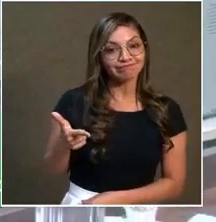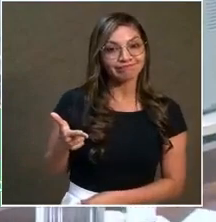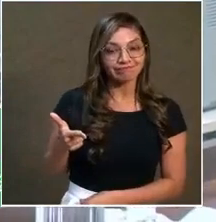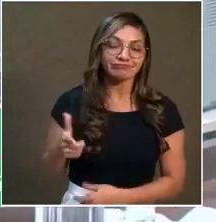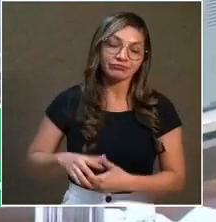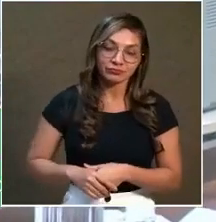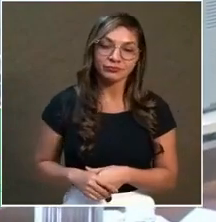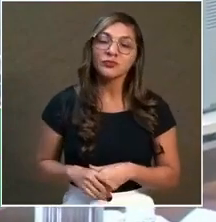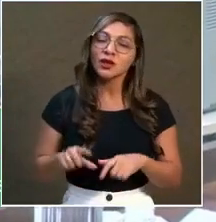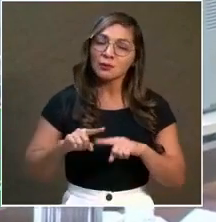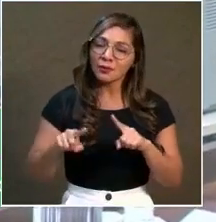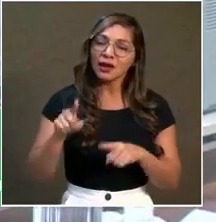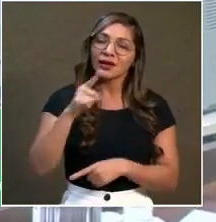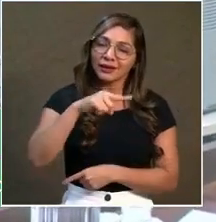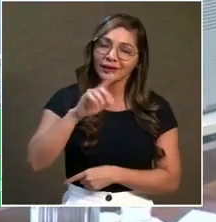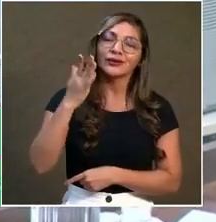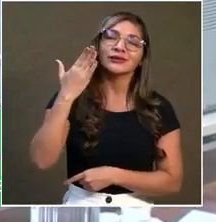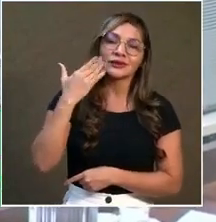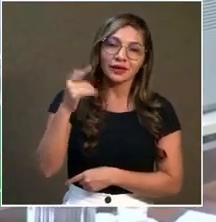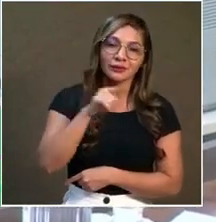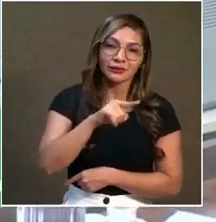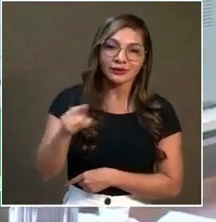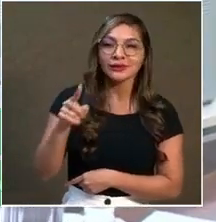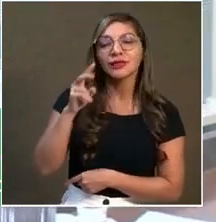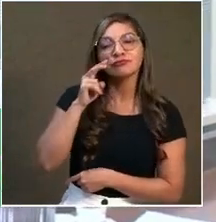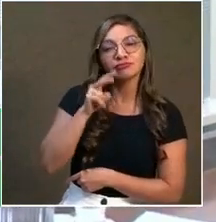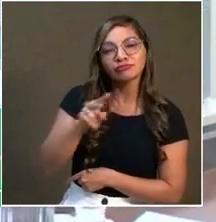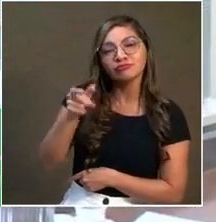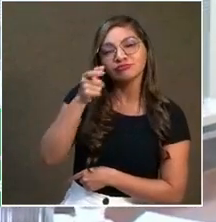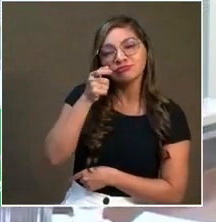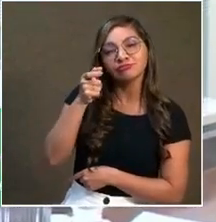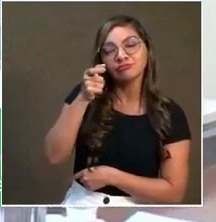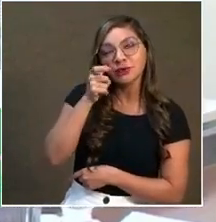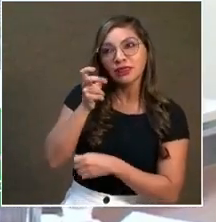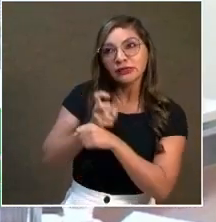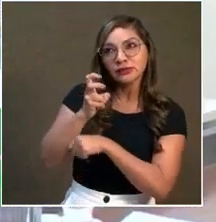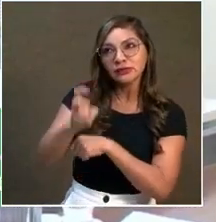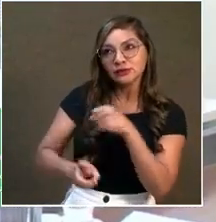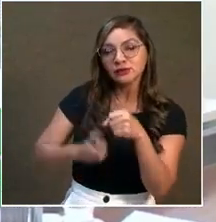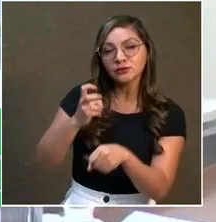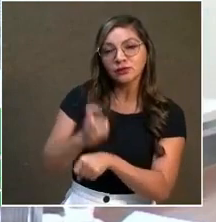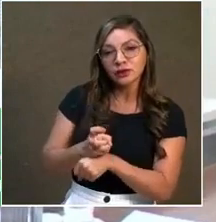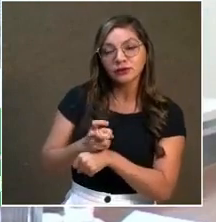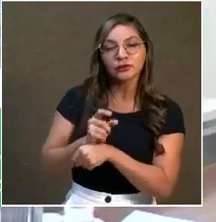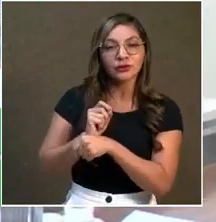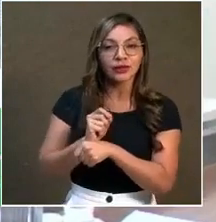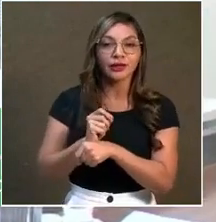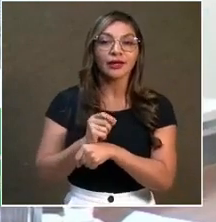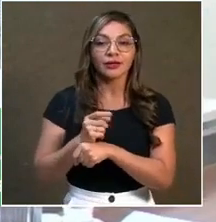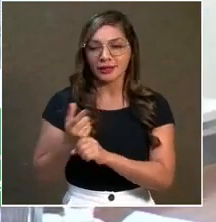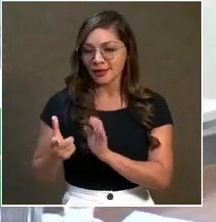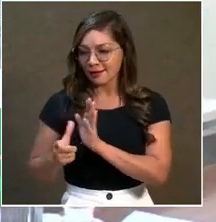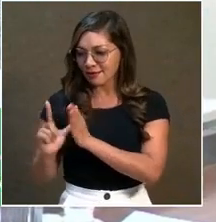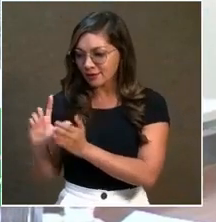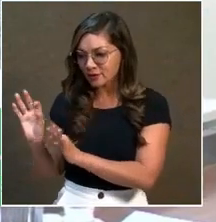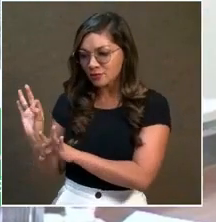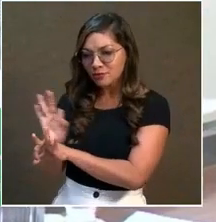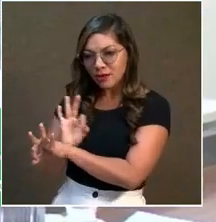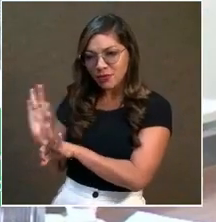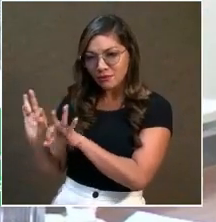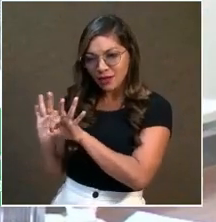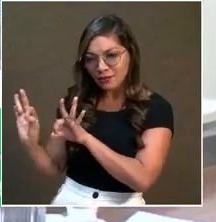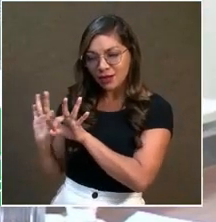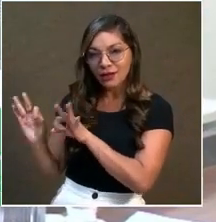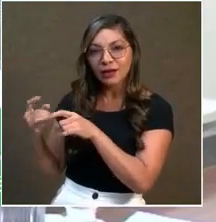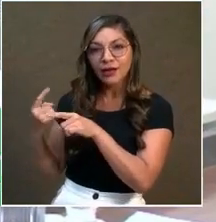Mas tenho certeza que vossas excelências visualizaram por 5 anos a demonstração de que foi premeditado,